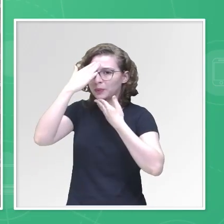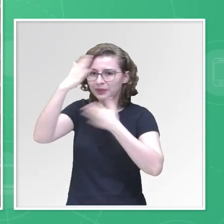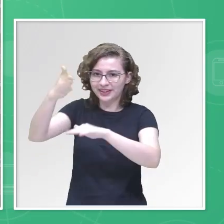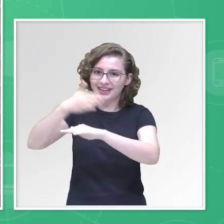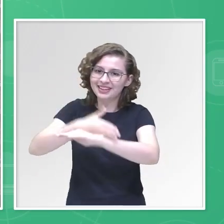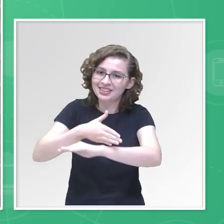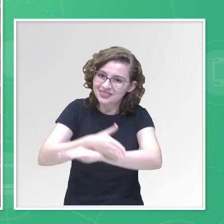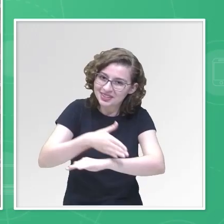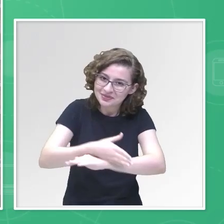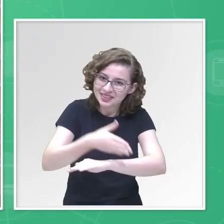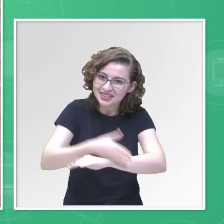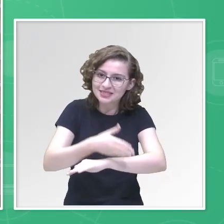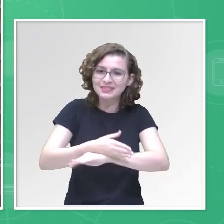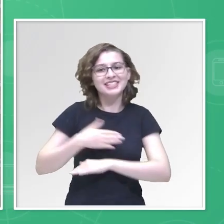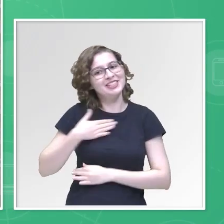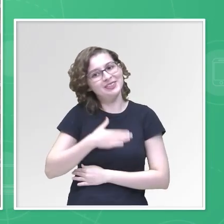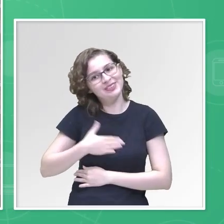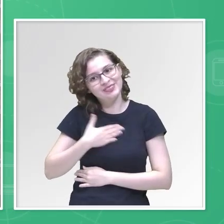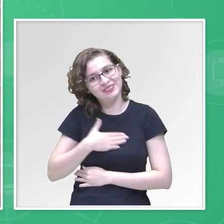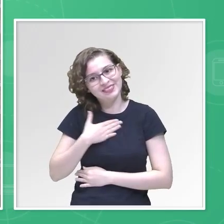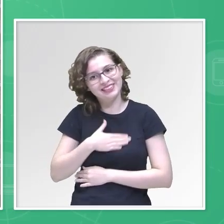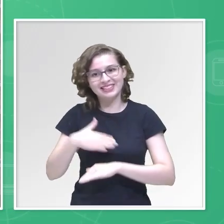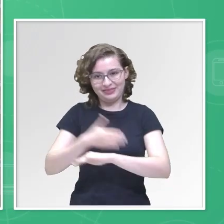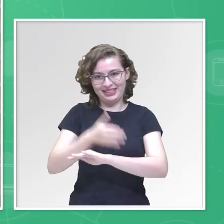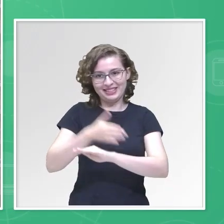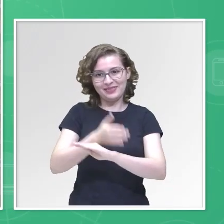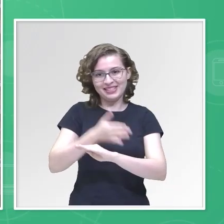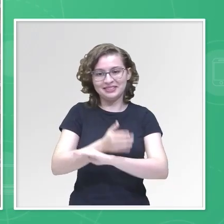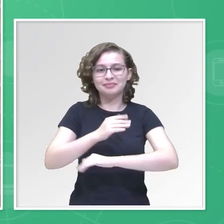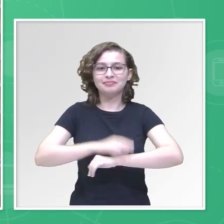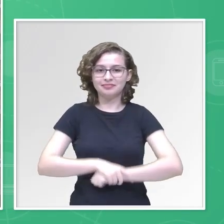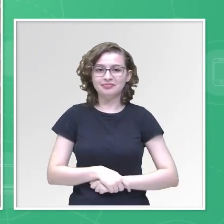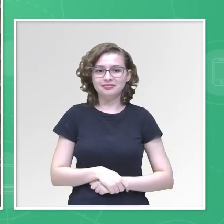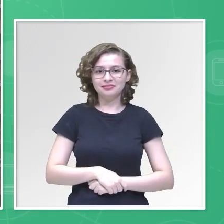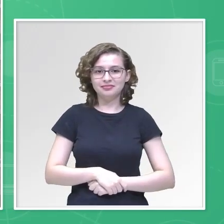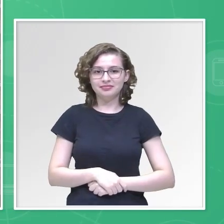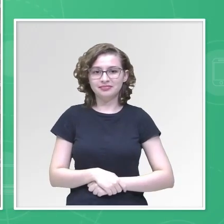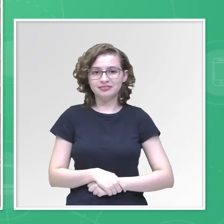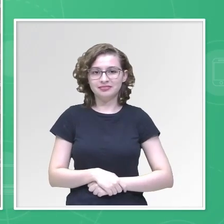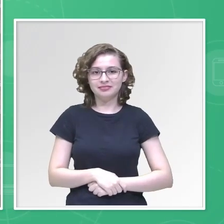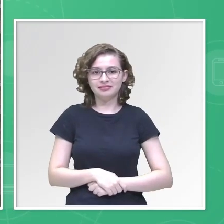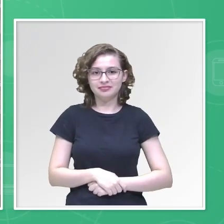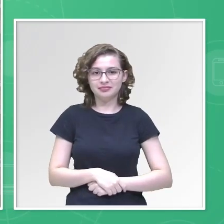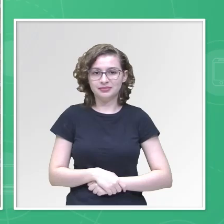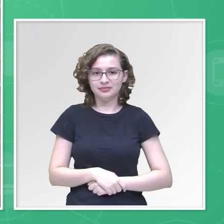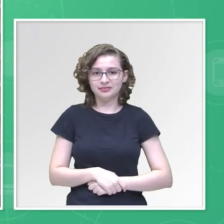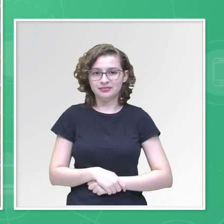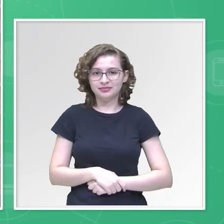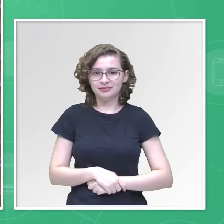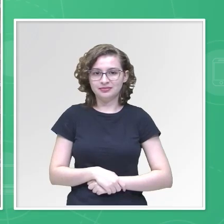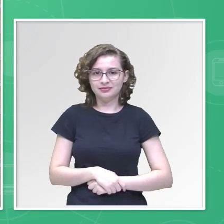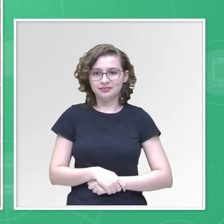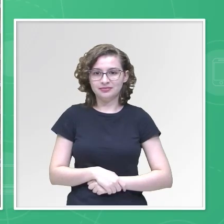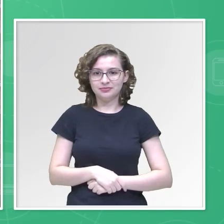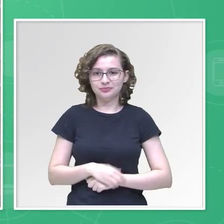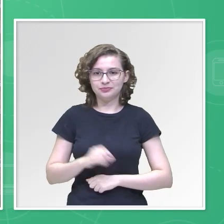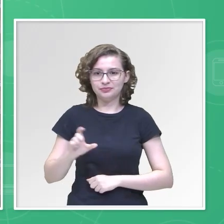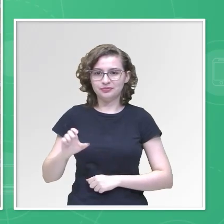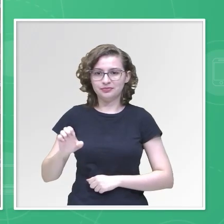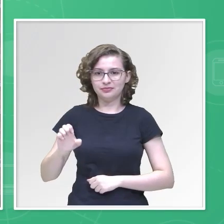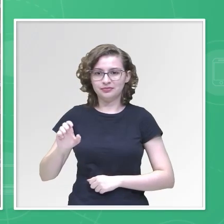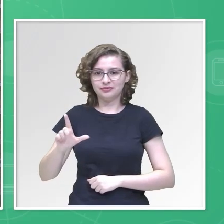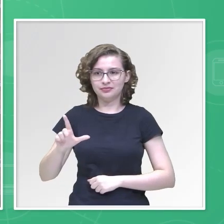demais amo adoro quando Vocês participam isso o Carlos e deixa eu ver que mais Eliane